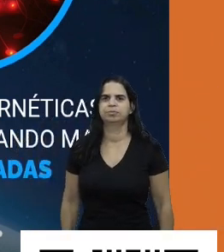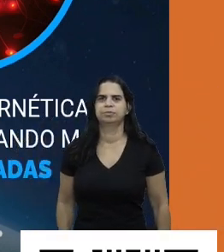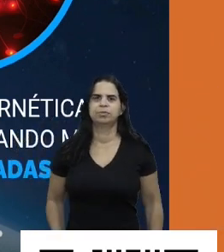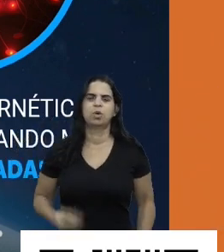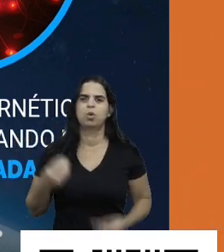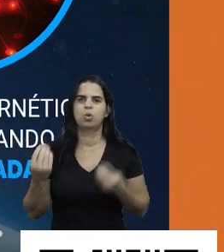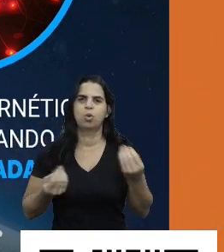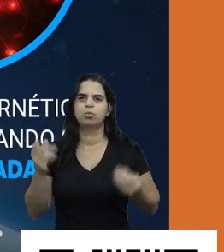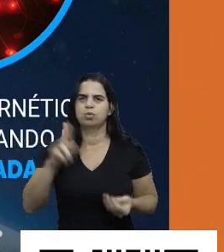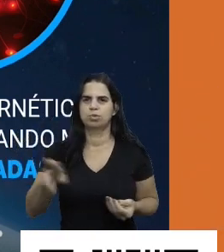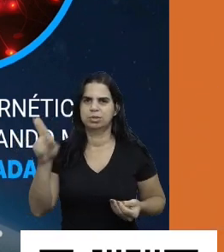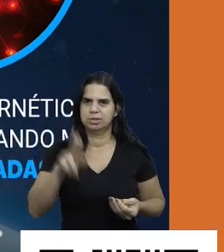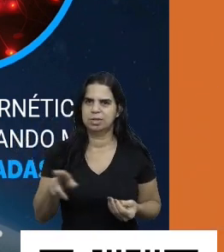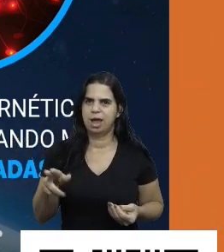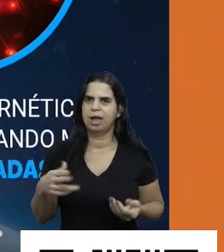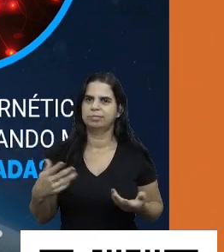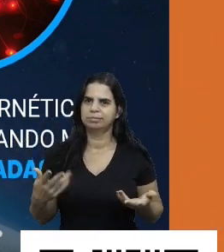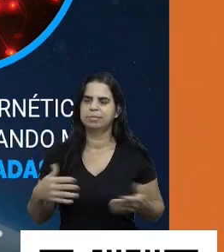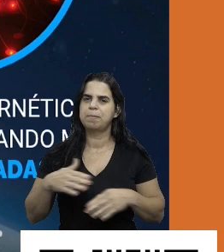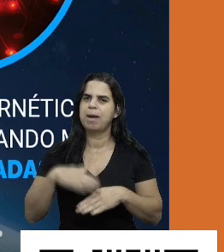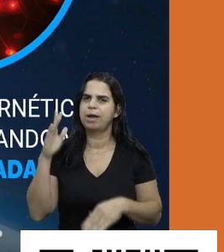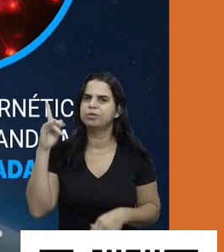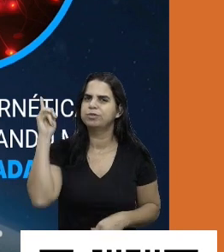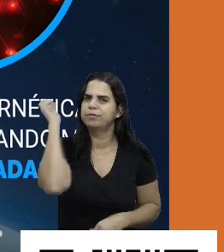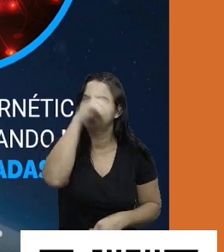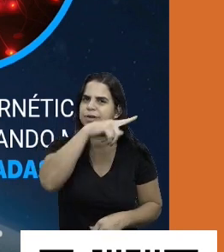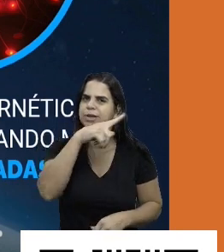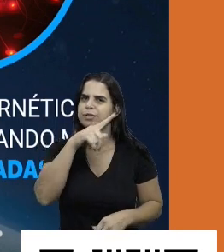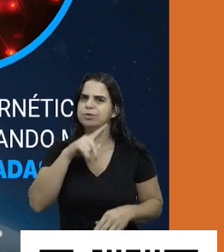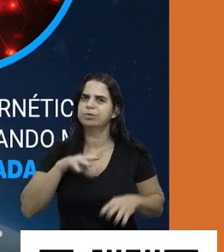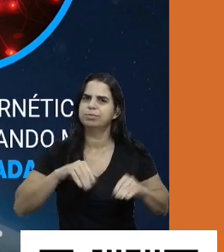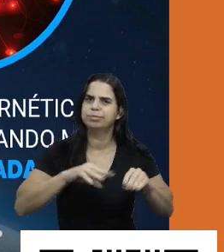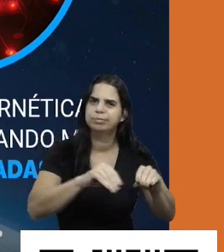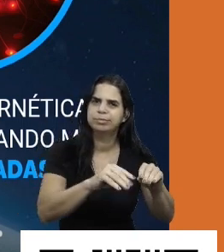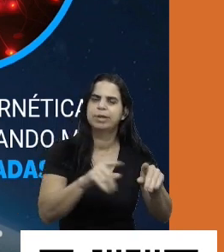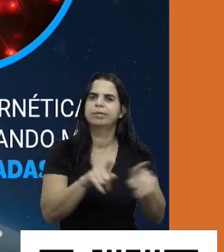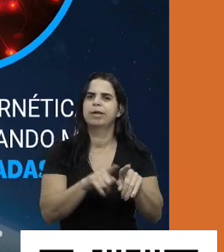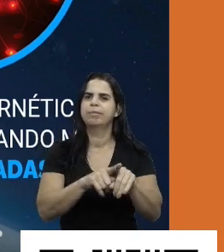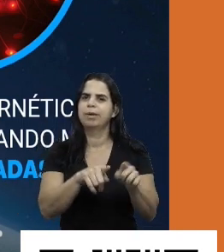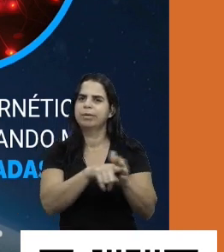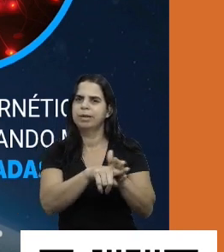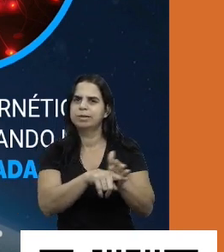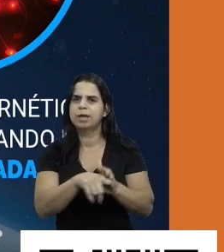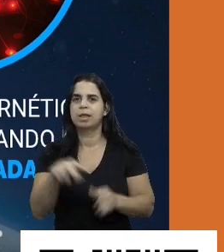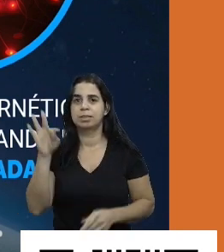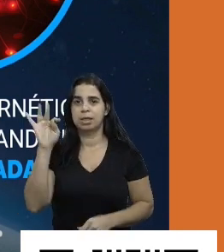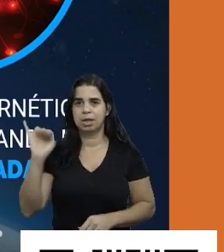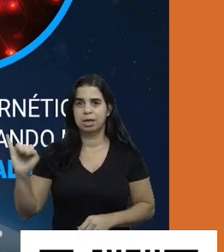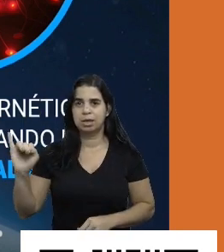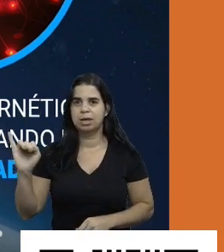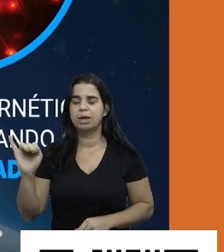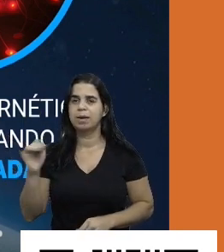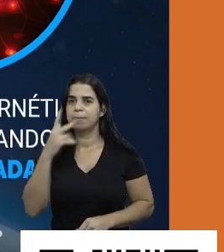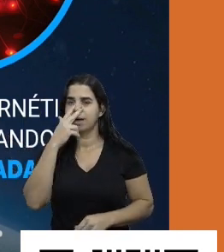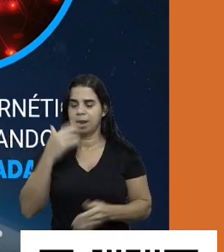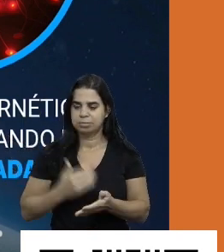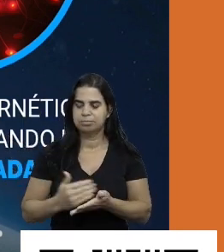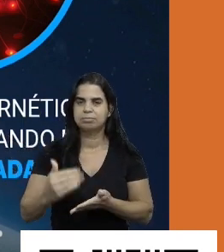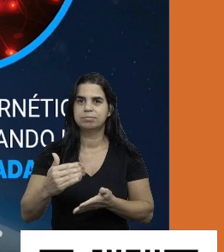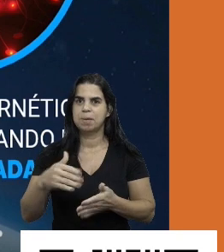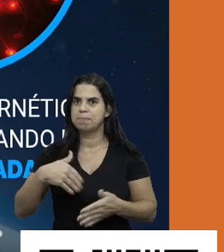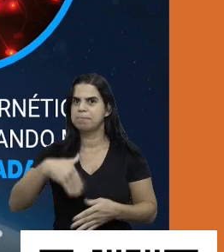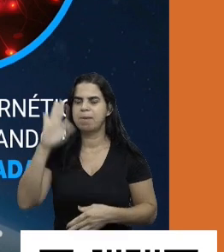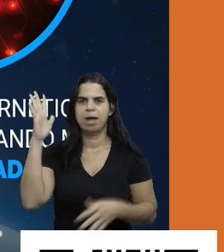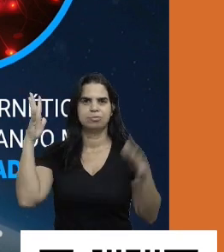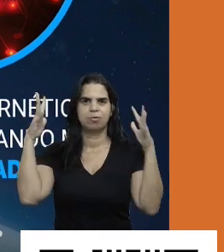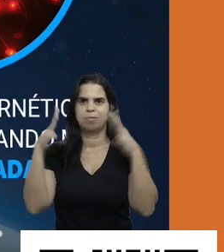fica cada vez mais difícil de se manipular e se analisar ati tá ficando cada vez mais complexa a cada semana